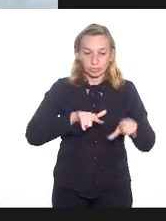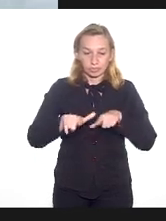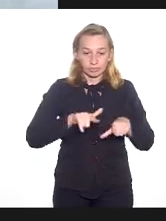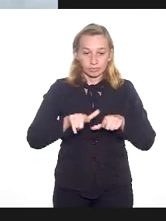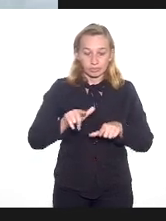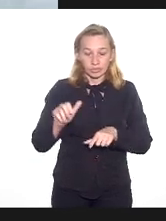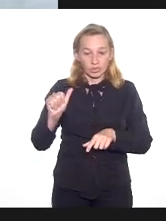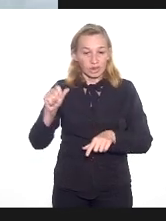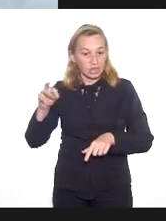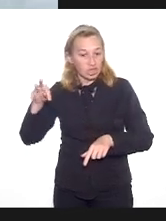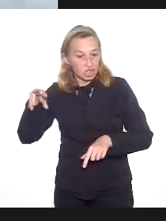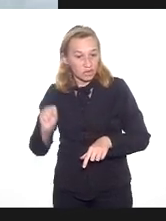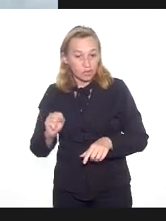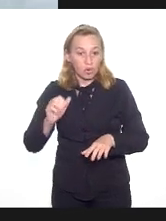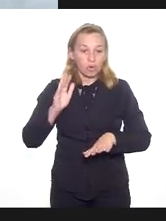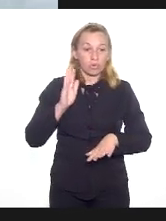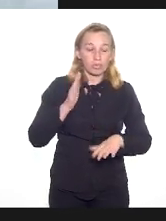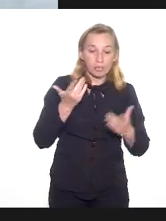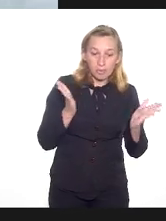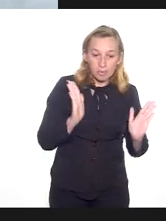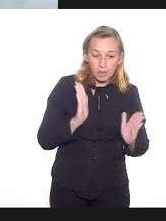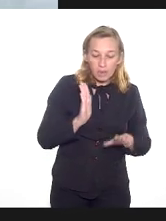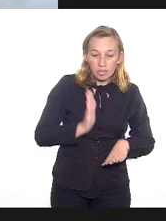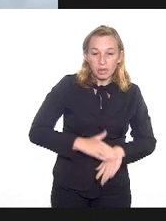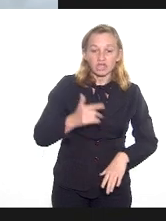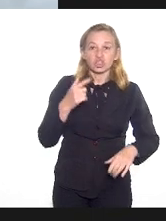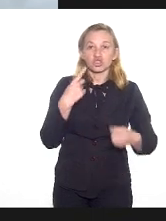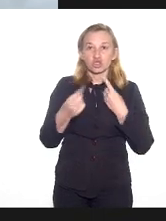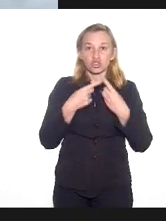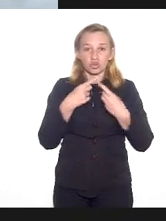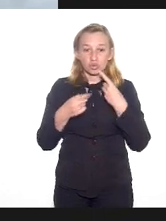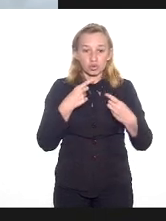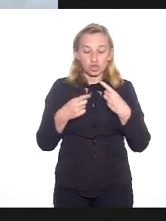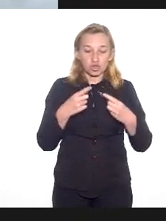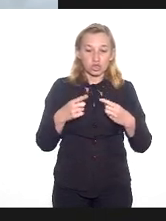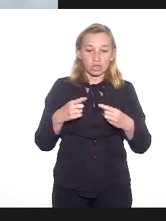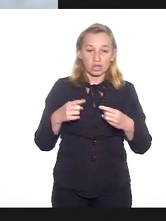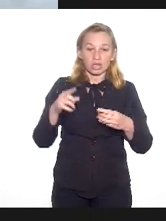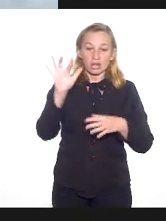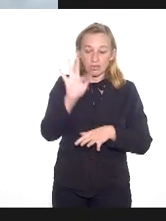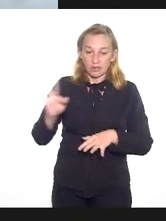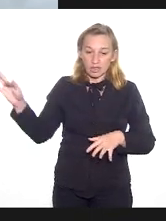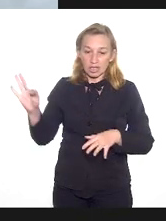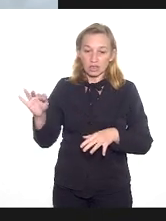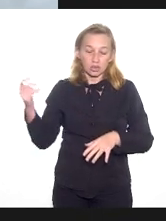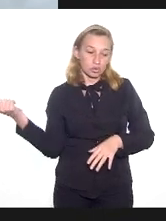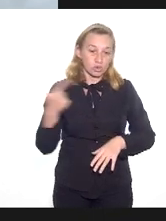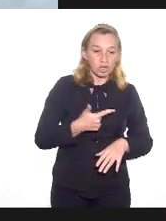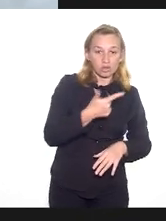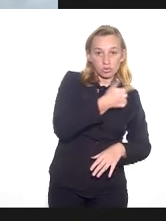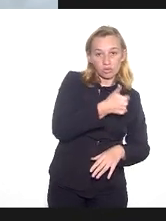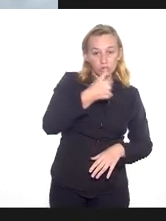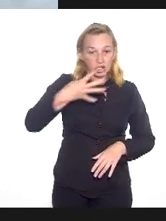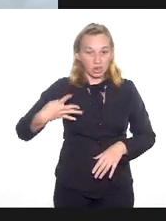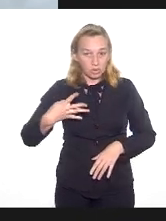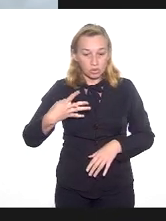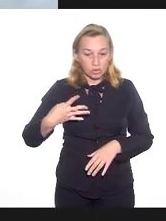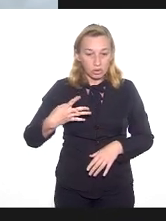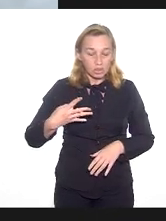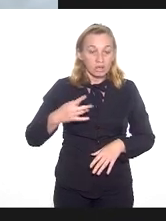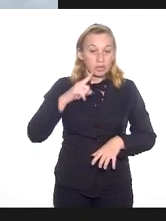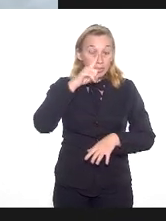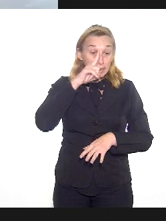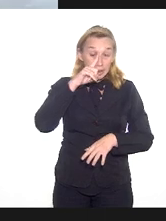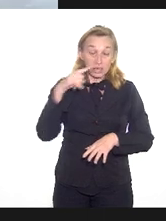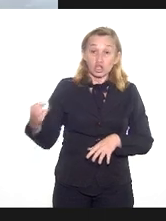ativos hoje são mais discutidas nas três esferas da federação do que em 2014, e há risco de se